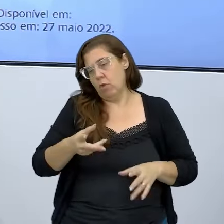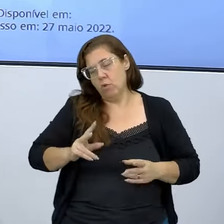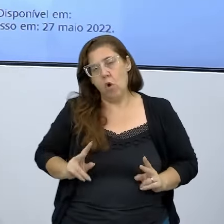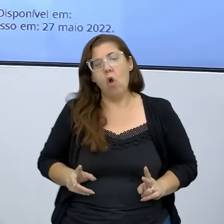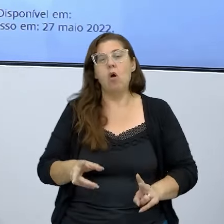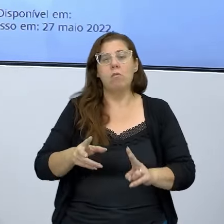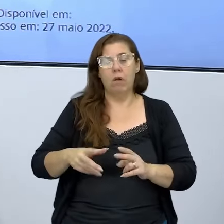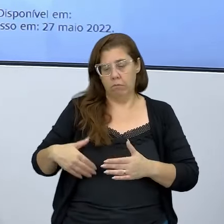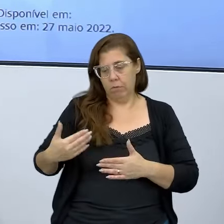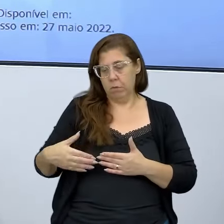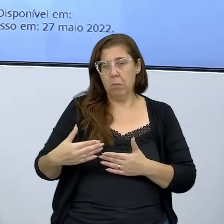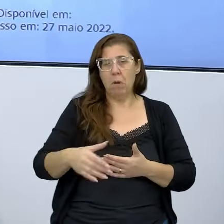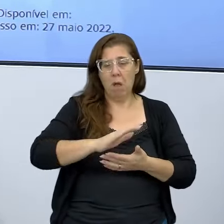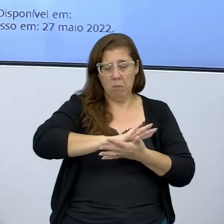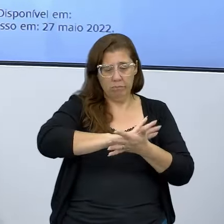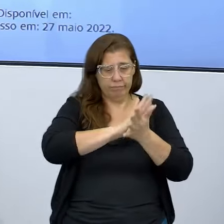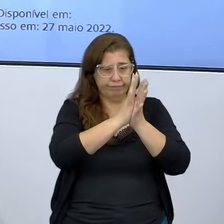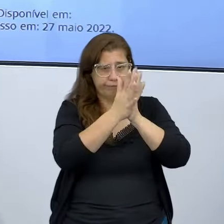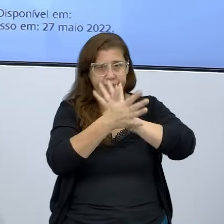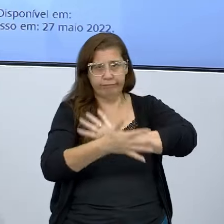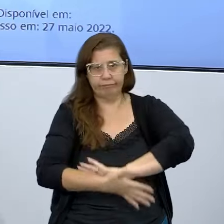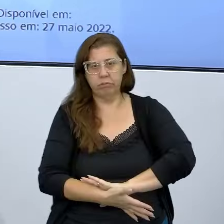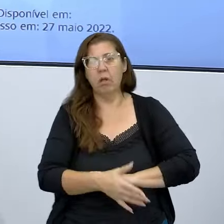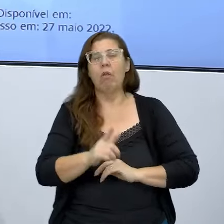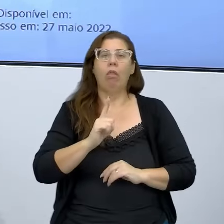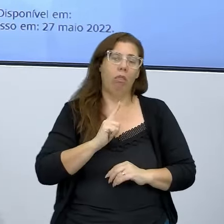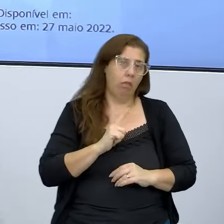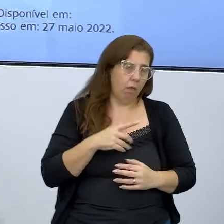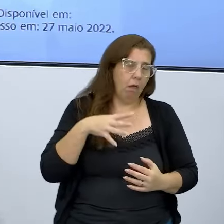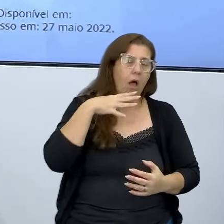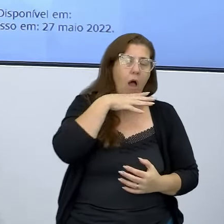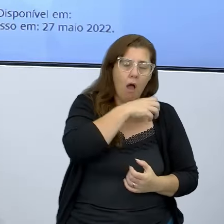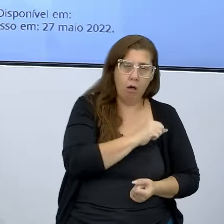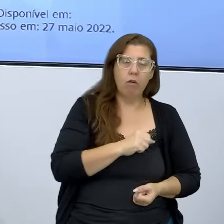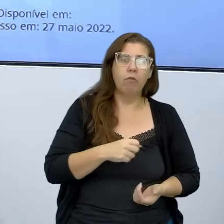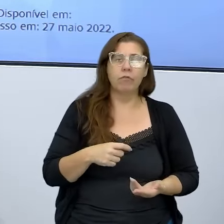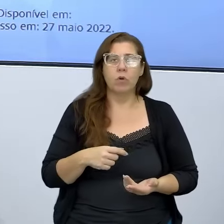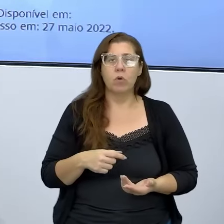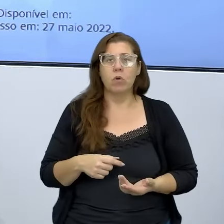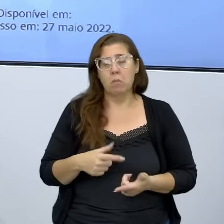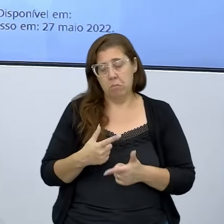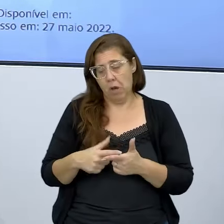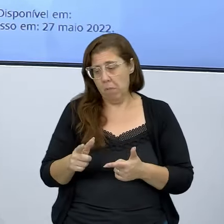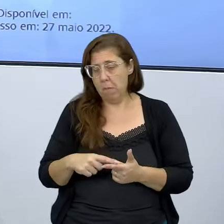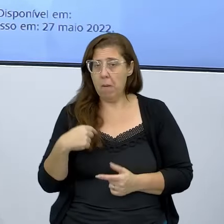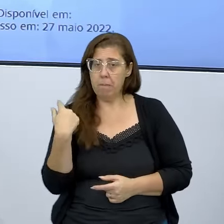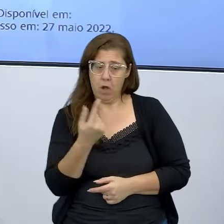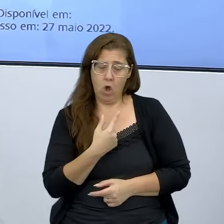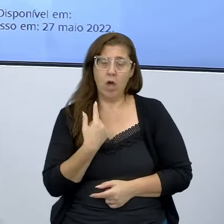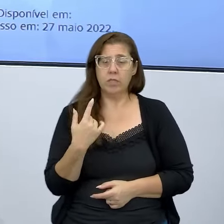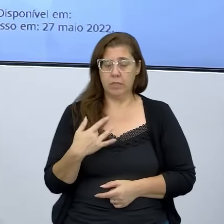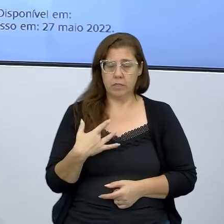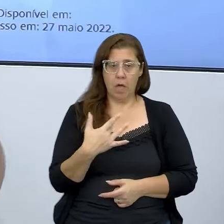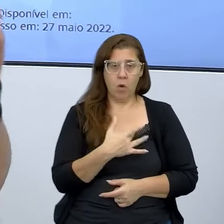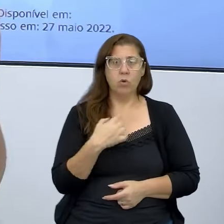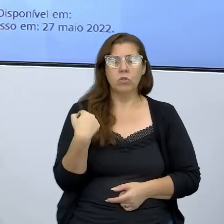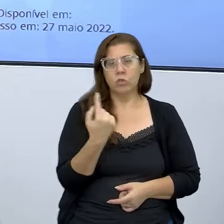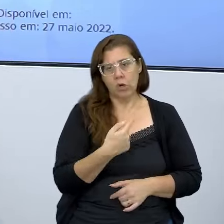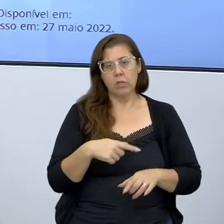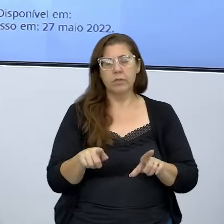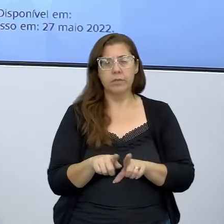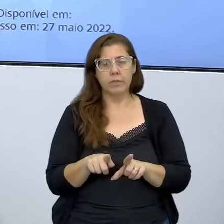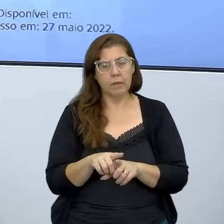entrar nesses processos de depredação ambiental, que tem, obviamente, consequências pra nós. O problema é eu acho que dessa